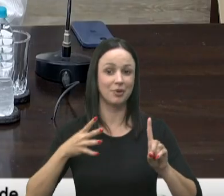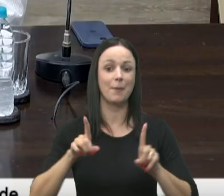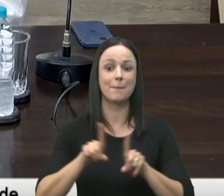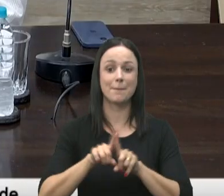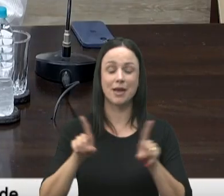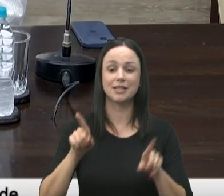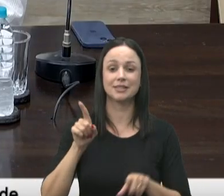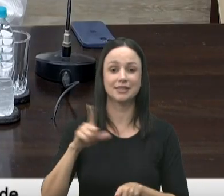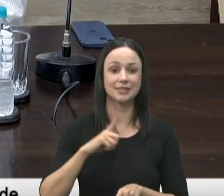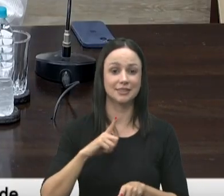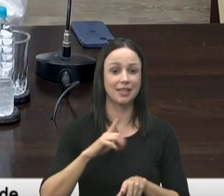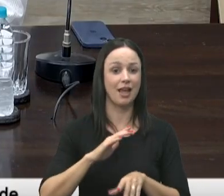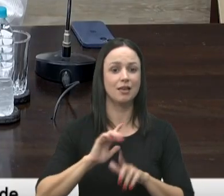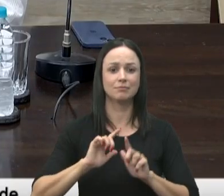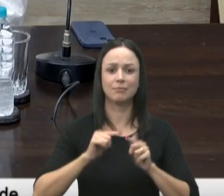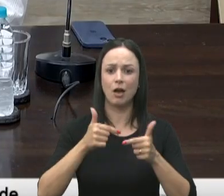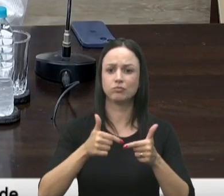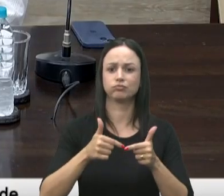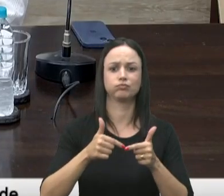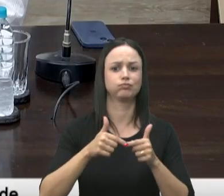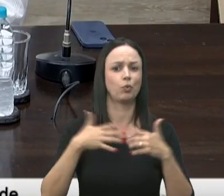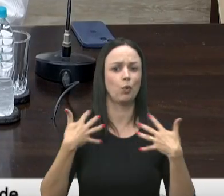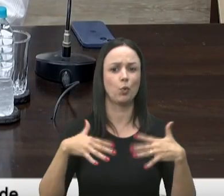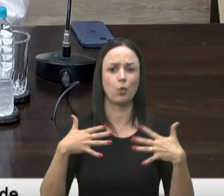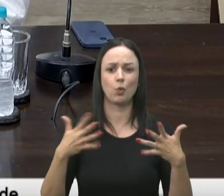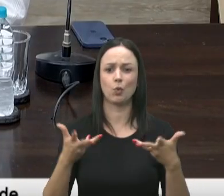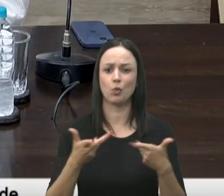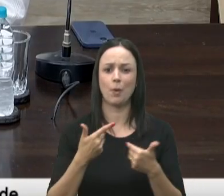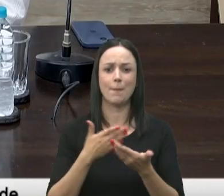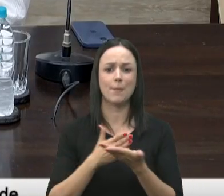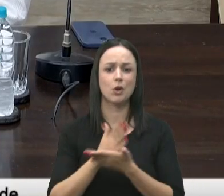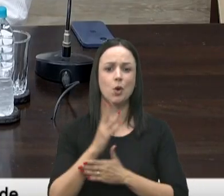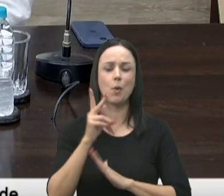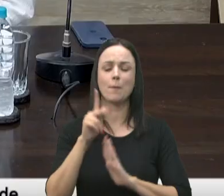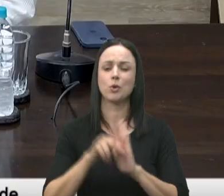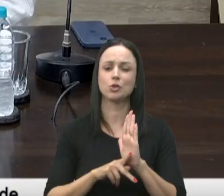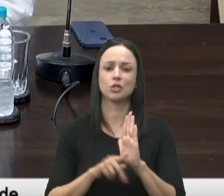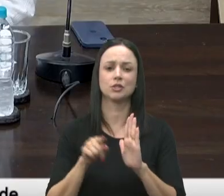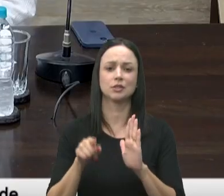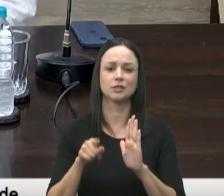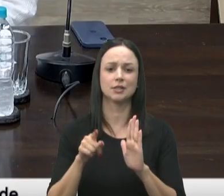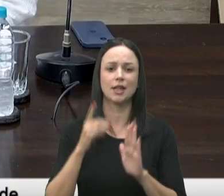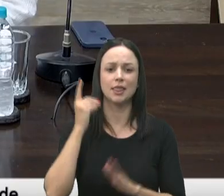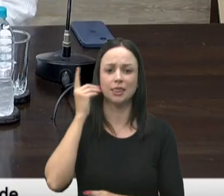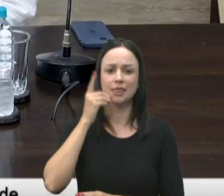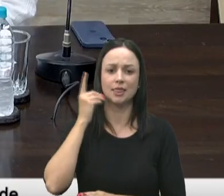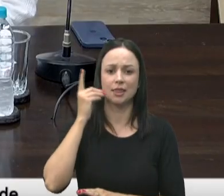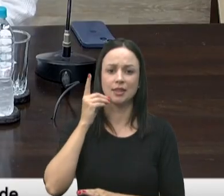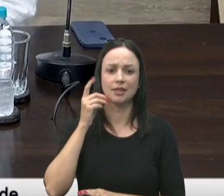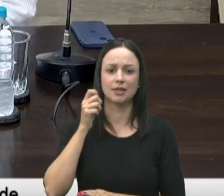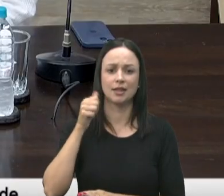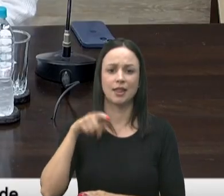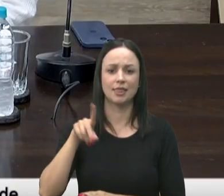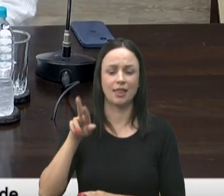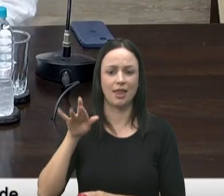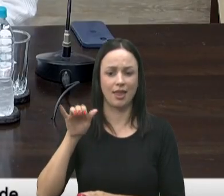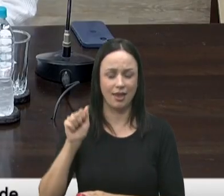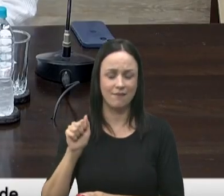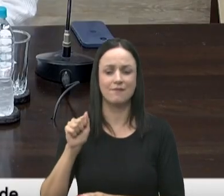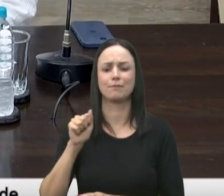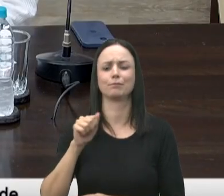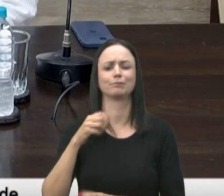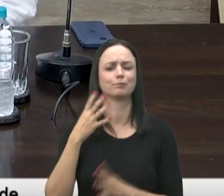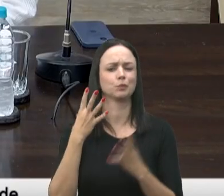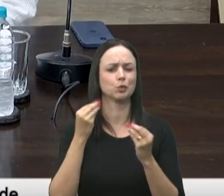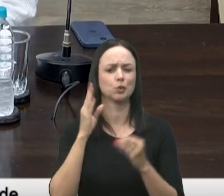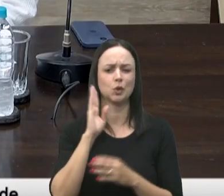tem causas incríveis. Acabou de passar um projeto com a deputada Andrea Werner, muito legal,